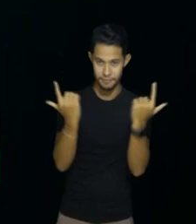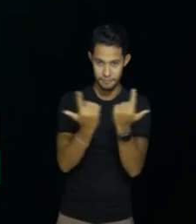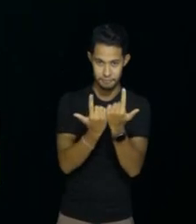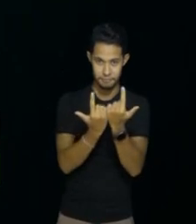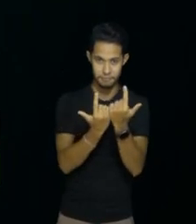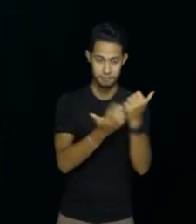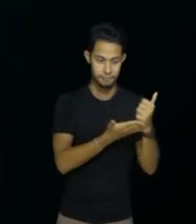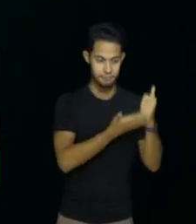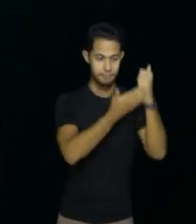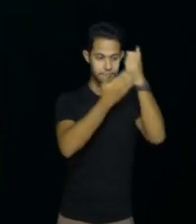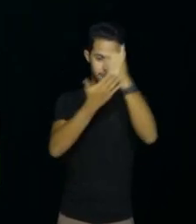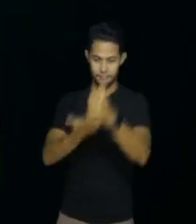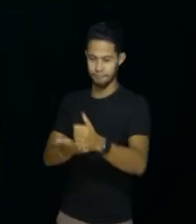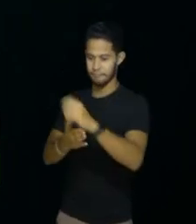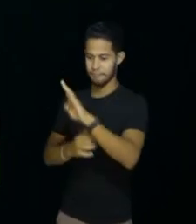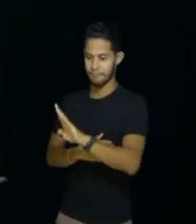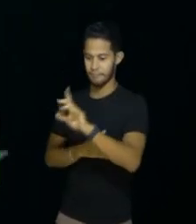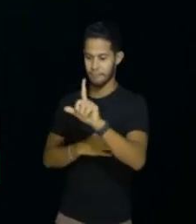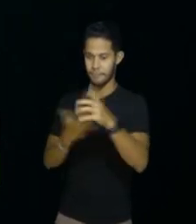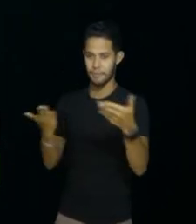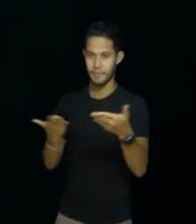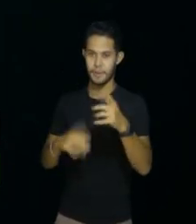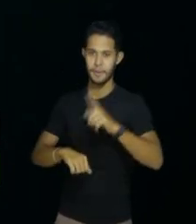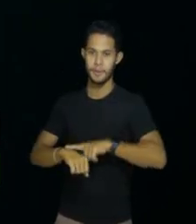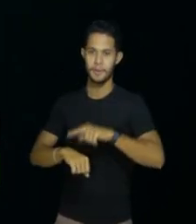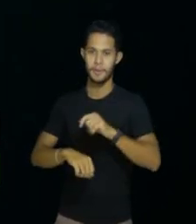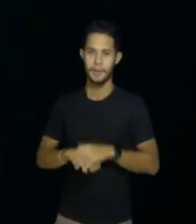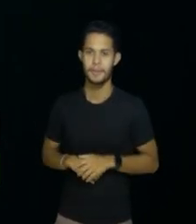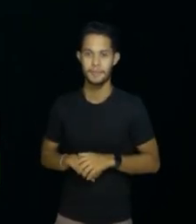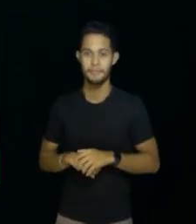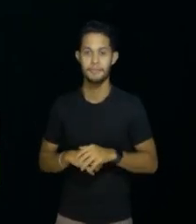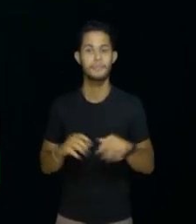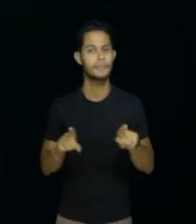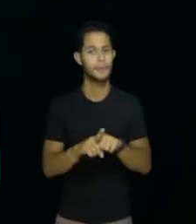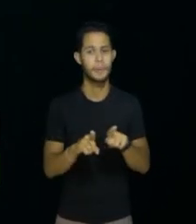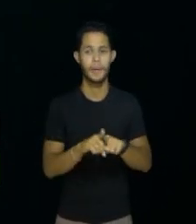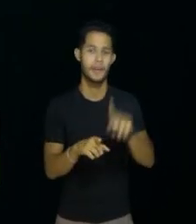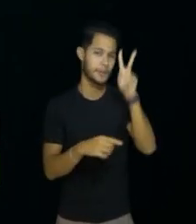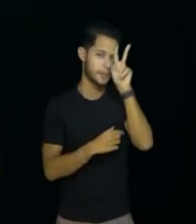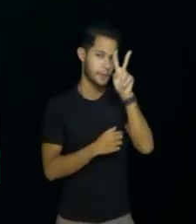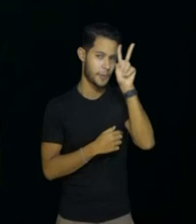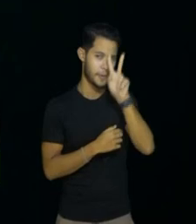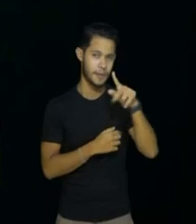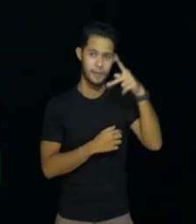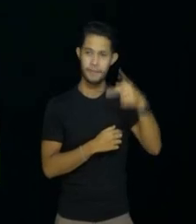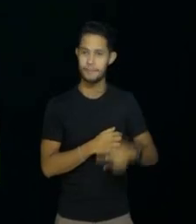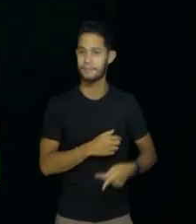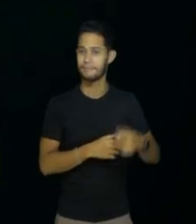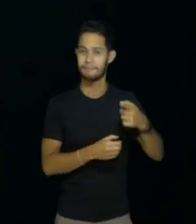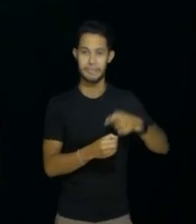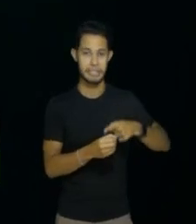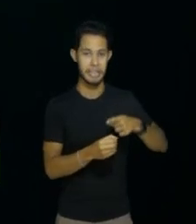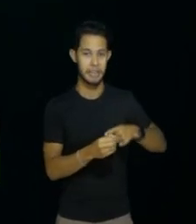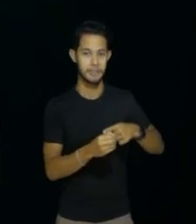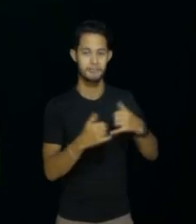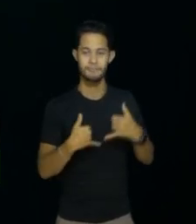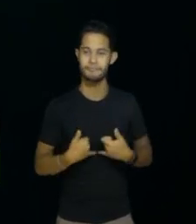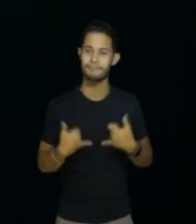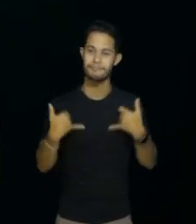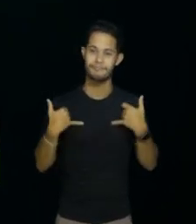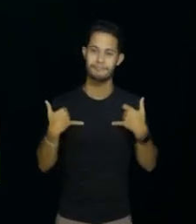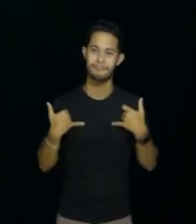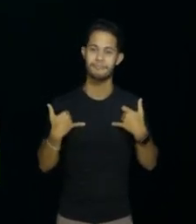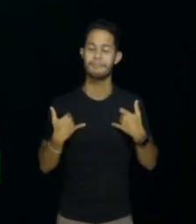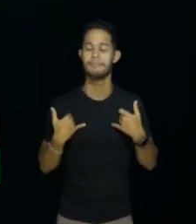Assembleia nesse momento. Mas me orgulha muito a história da nossa cidade. Há muitos valores e muitos princípios